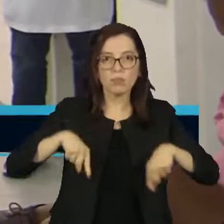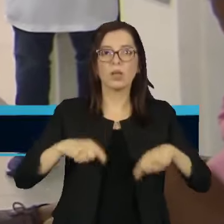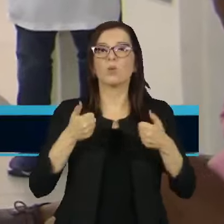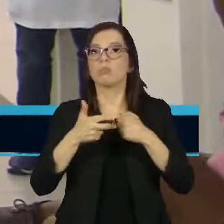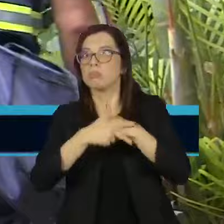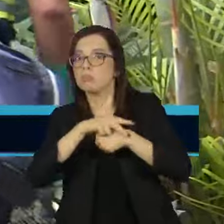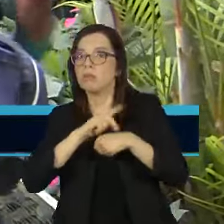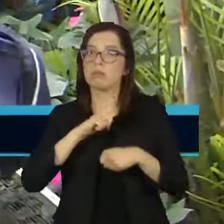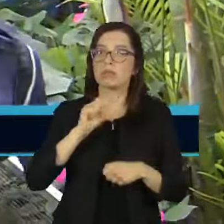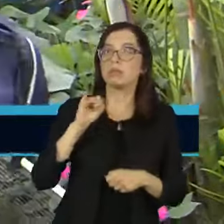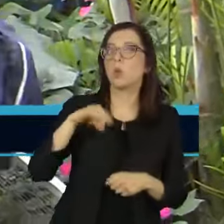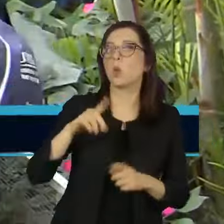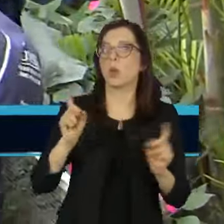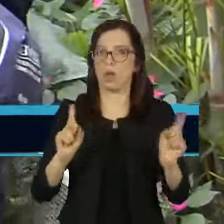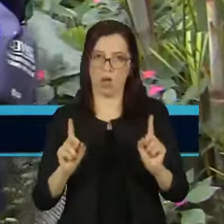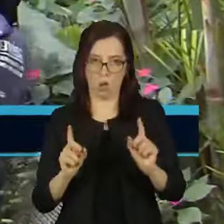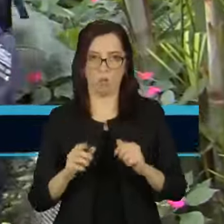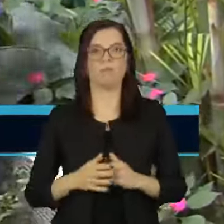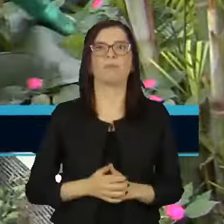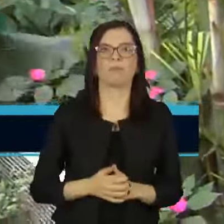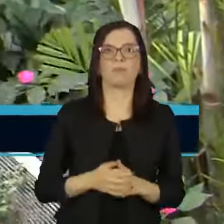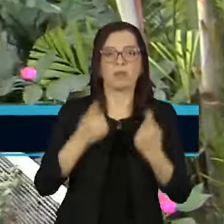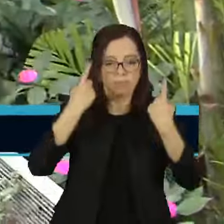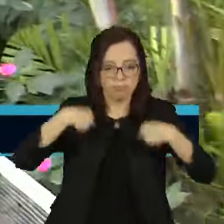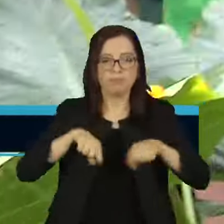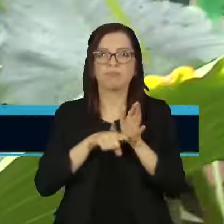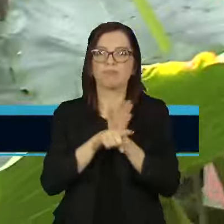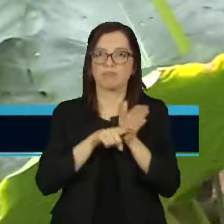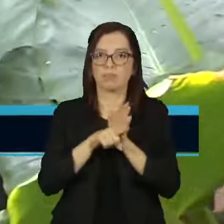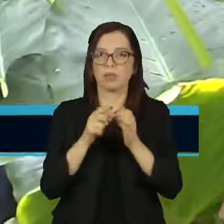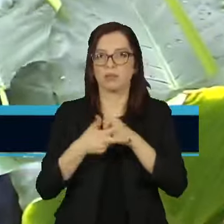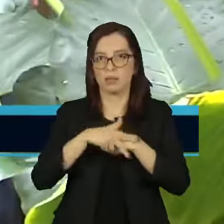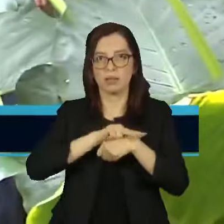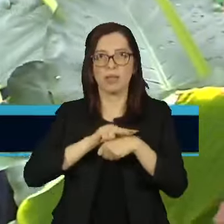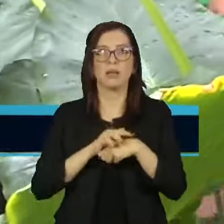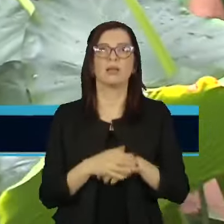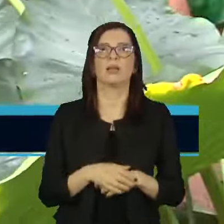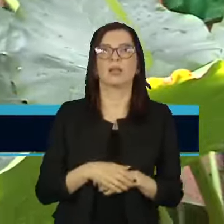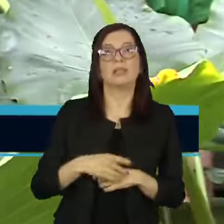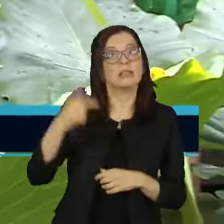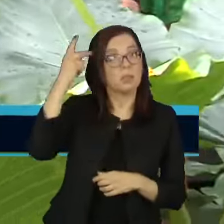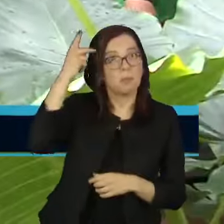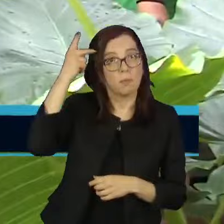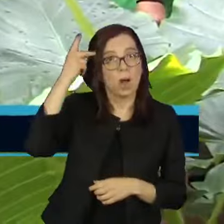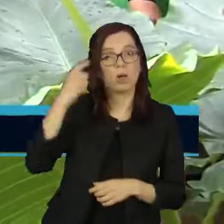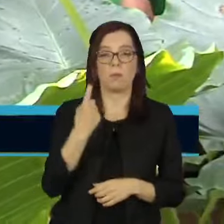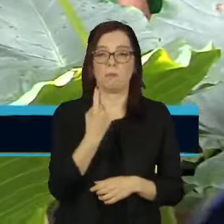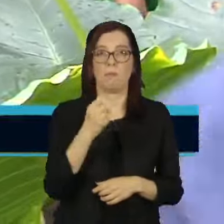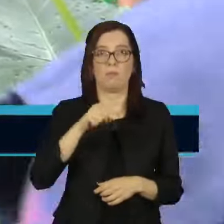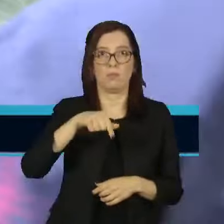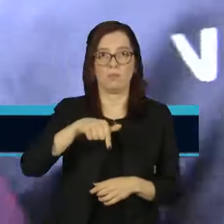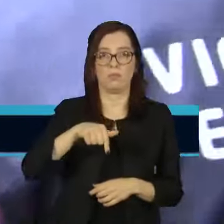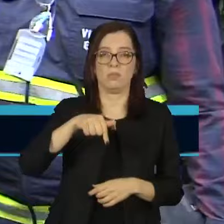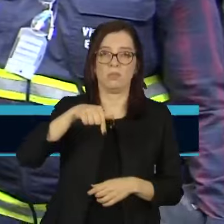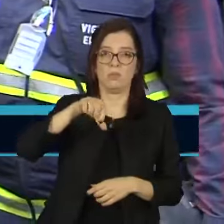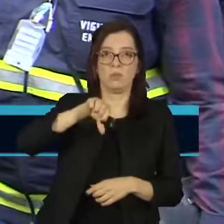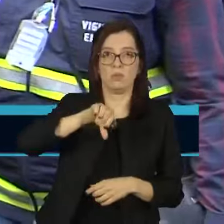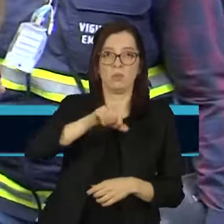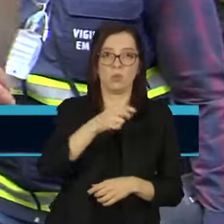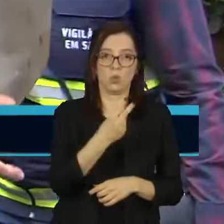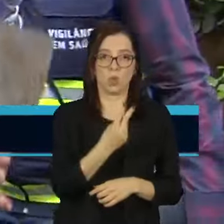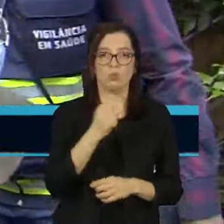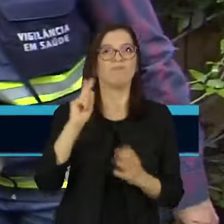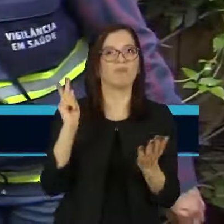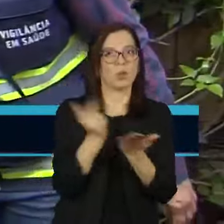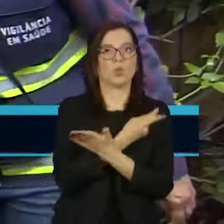deu positivo. Na contagem parcial de janeiro, a cidade de São Paulo teve 1.792 casos, pior número para